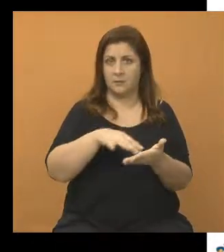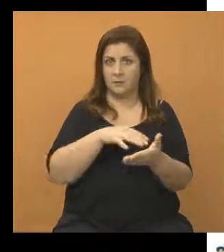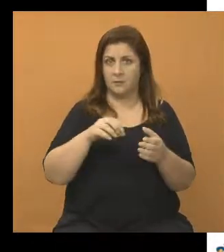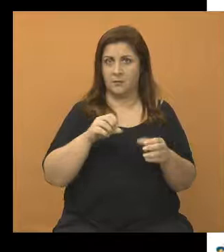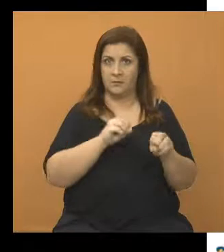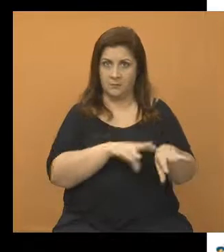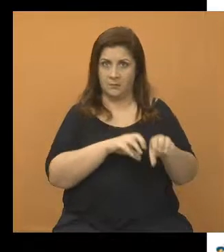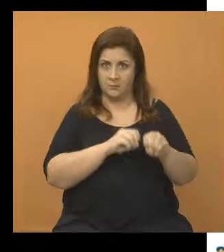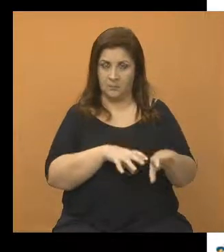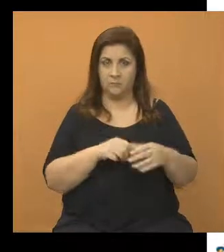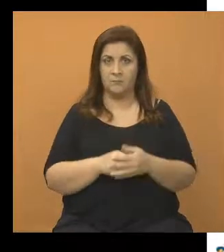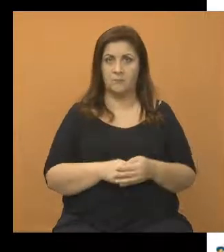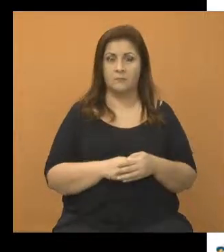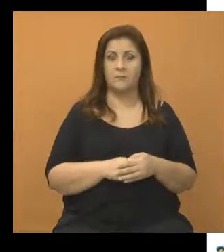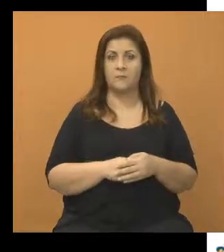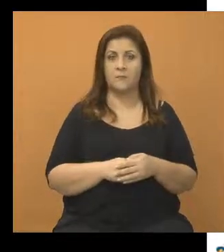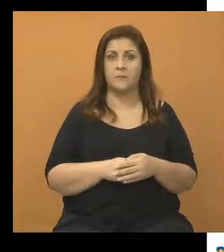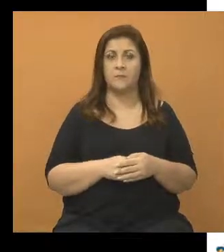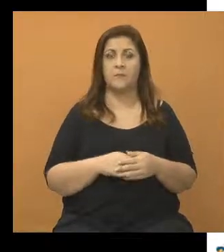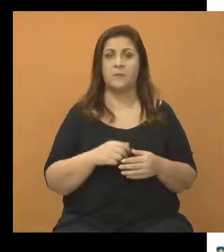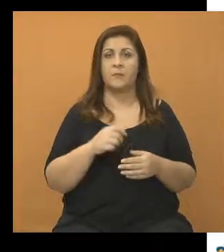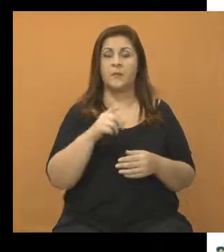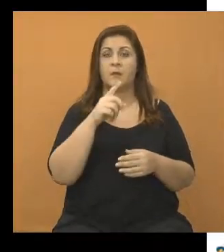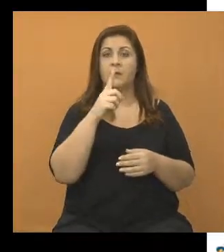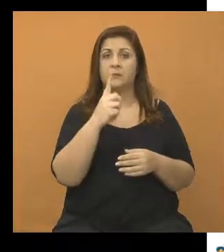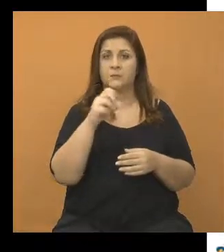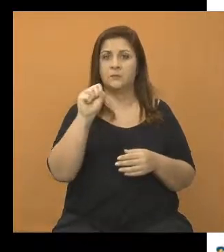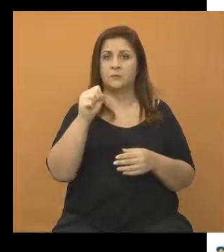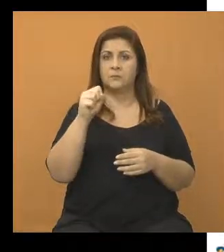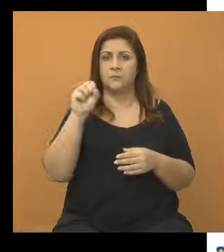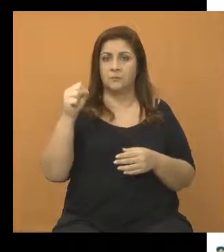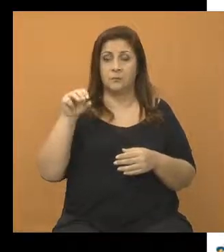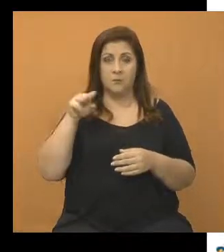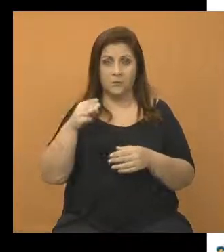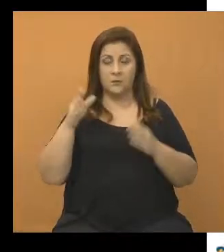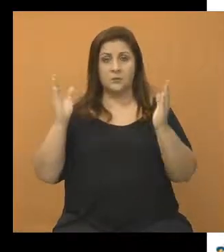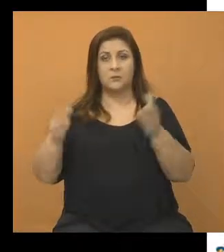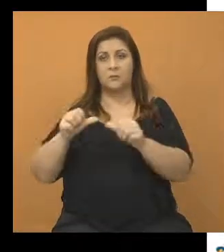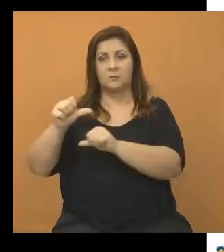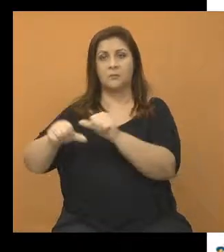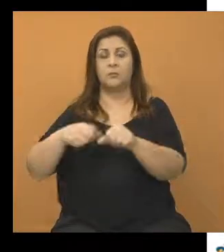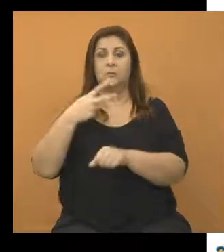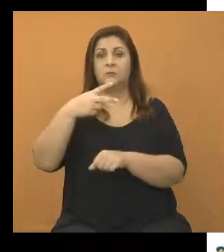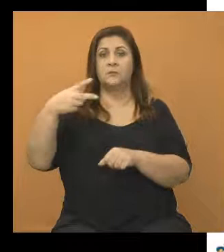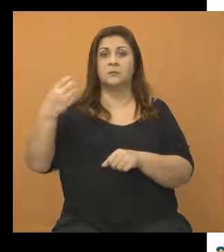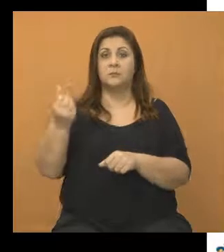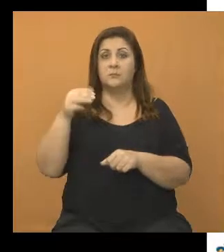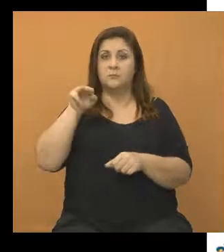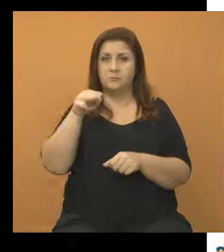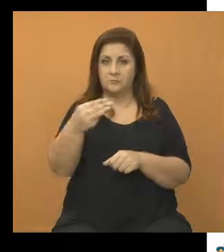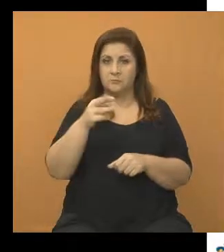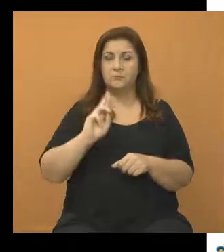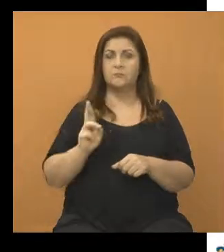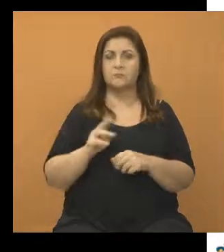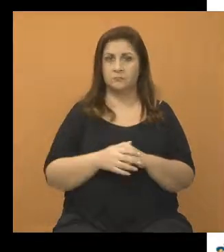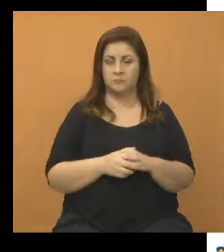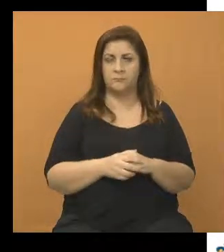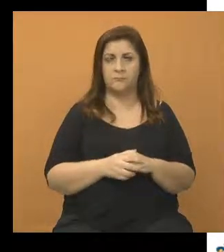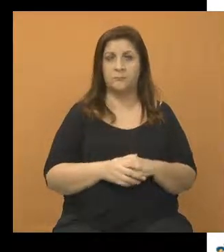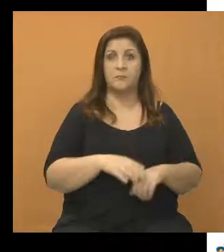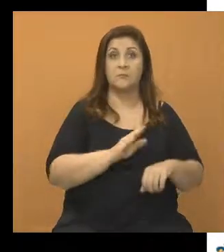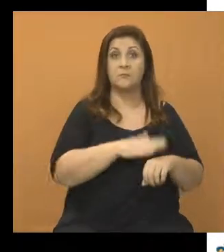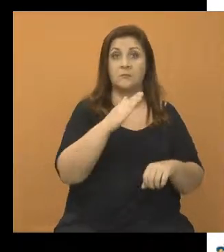orçamento de 2018 fixado em 188, passou para 226, né? Sobretudo com a expansão de